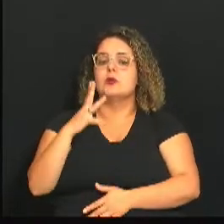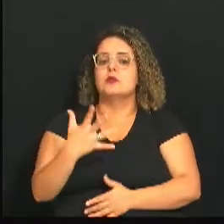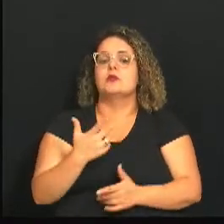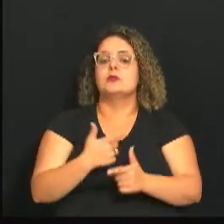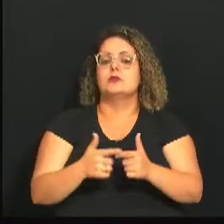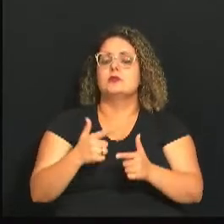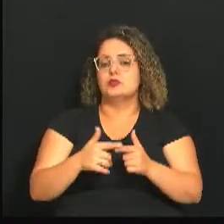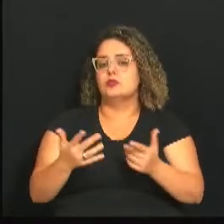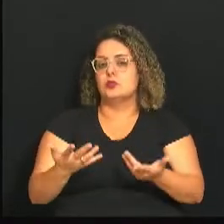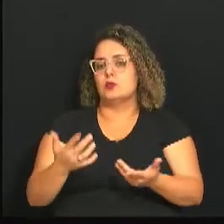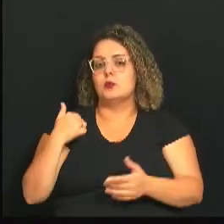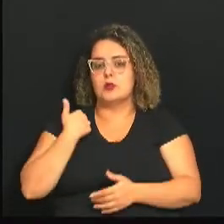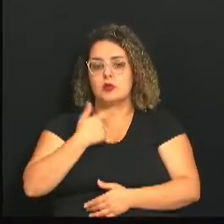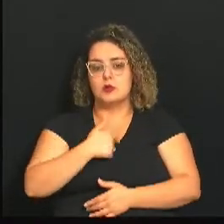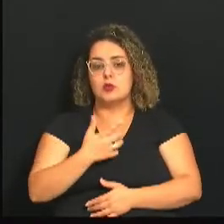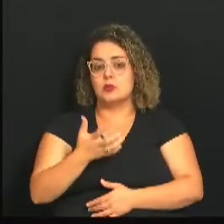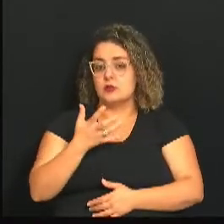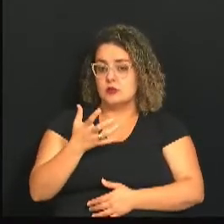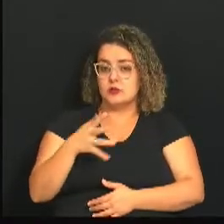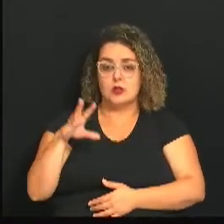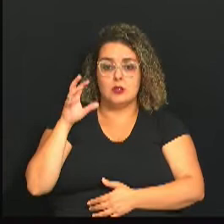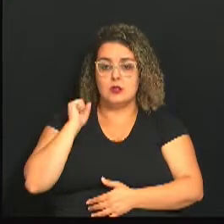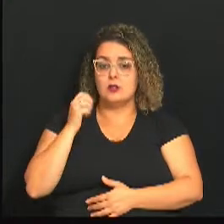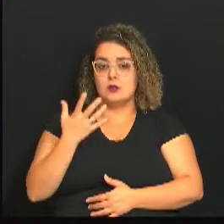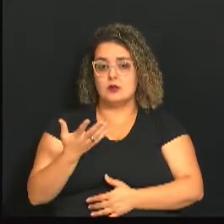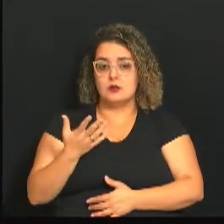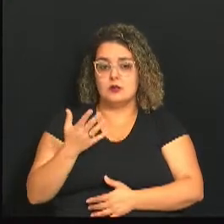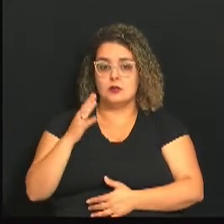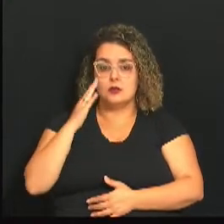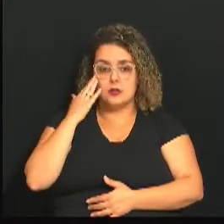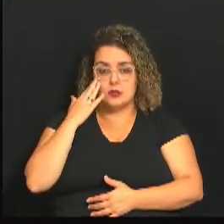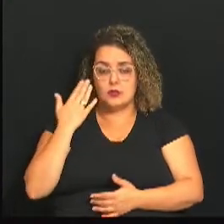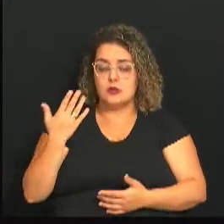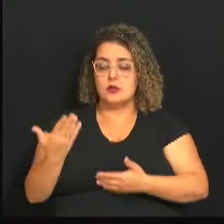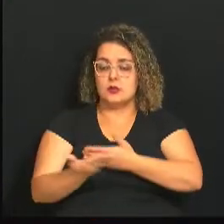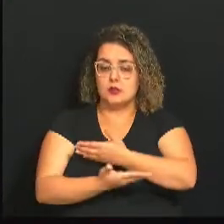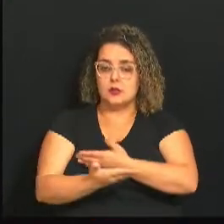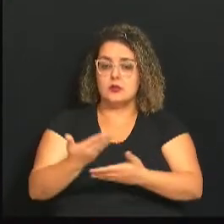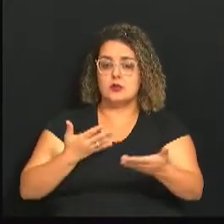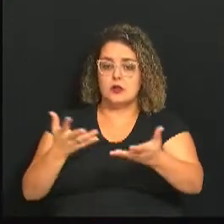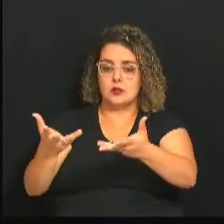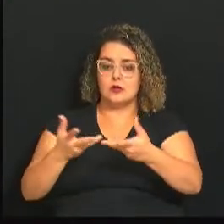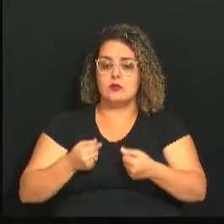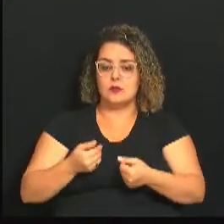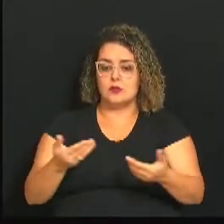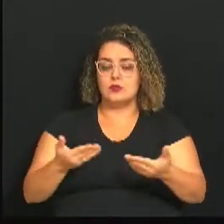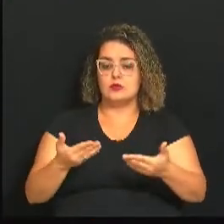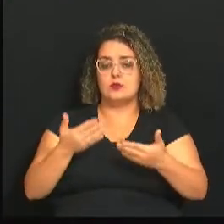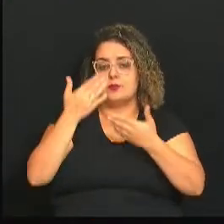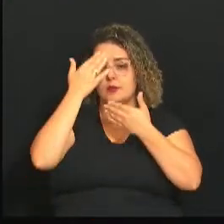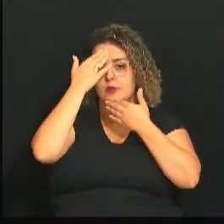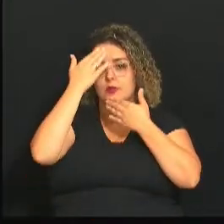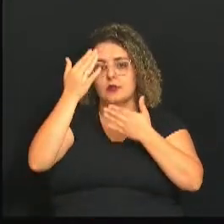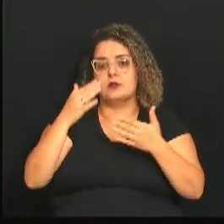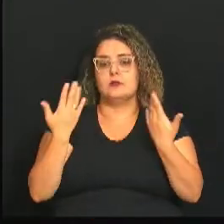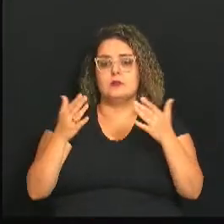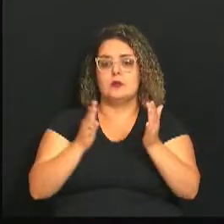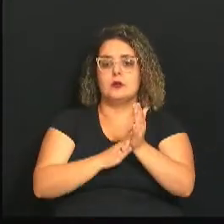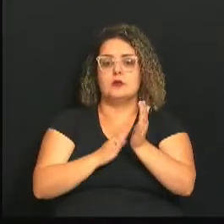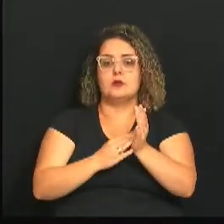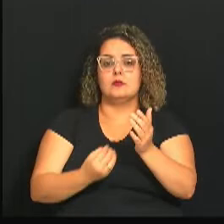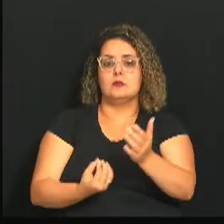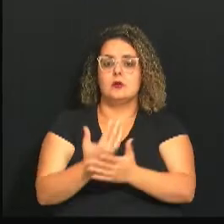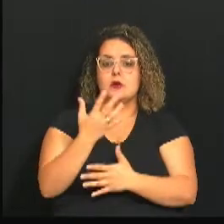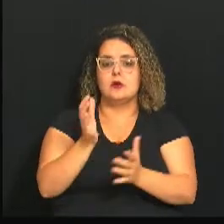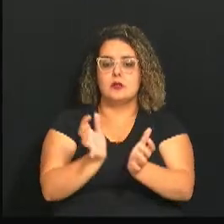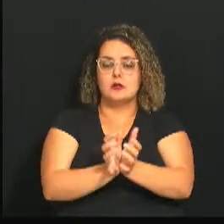a gente quer muito ouvir e interagir com os convidados de hoje. Obrigado, vereador Paulo Búfalo, parabéns pela criação da comissão.